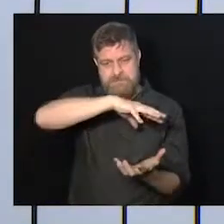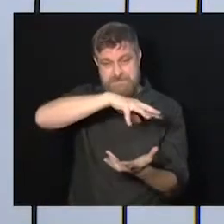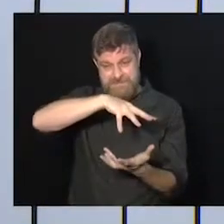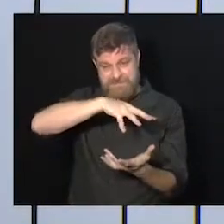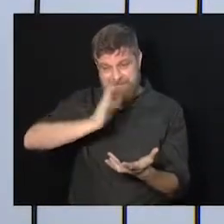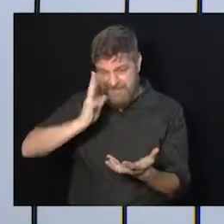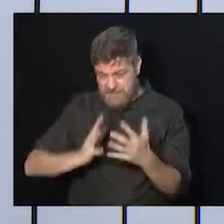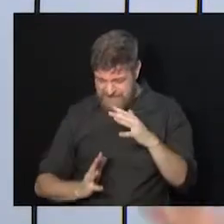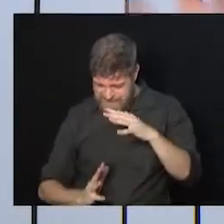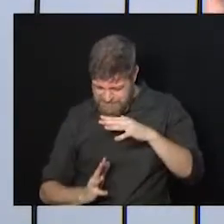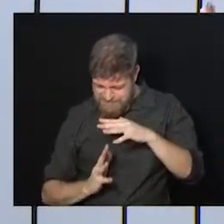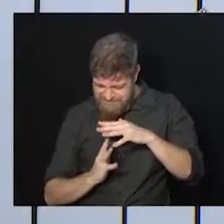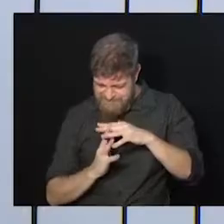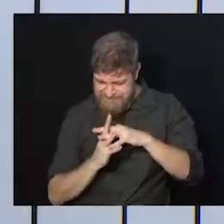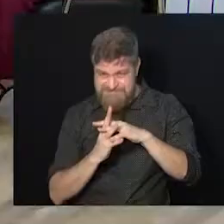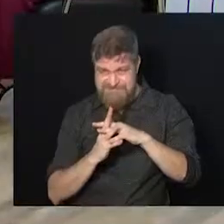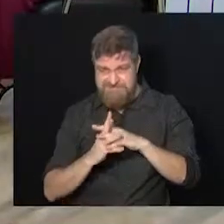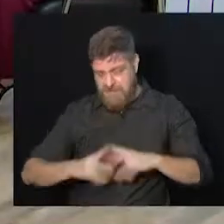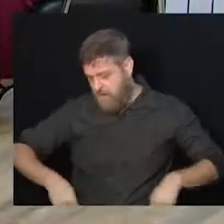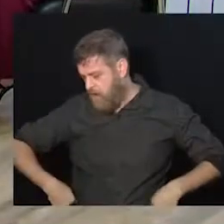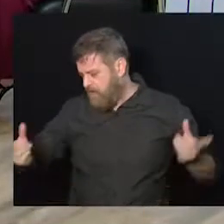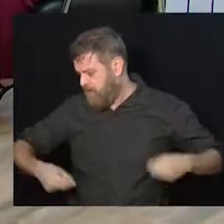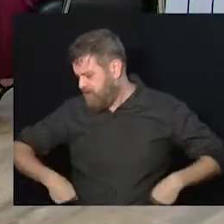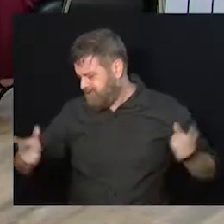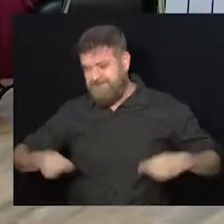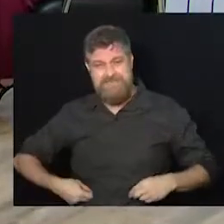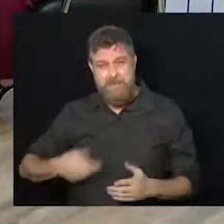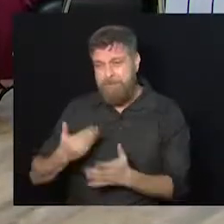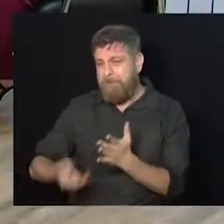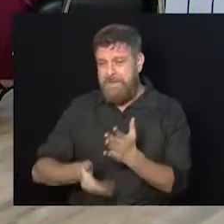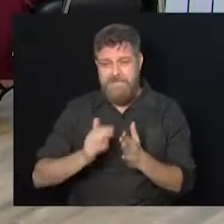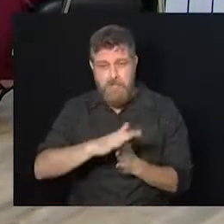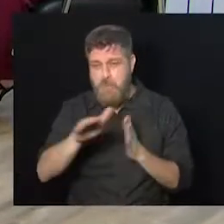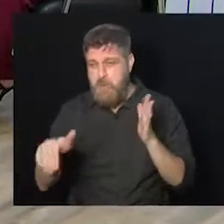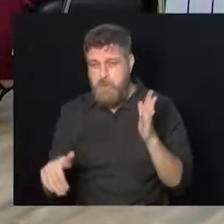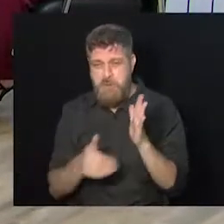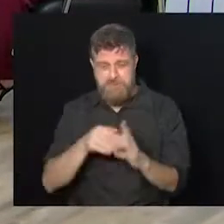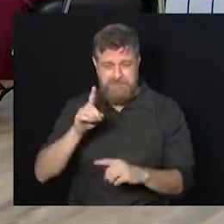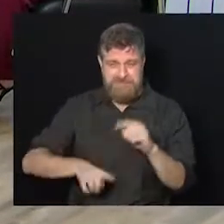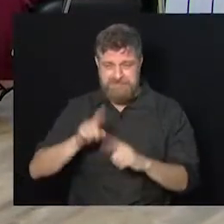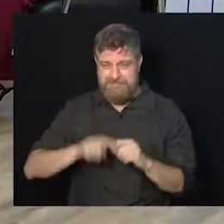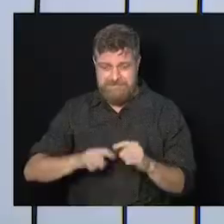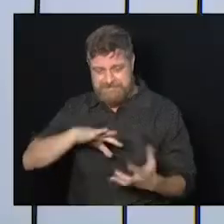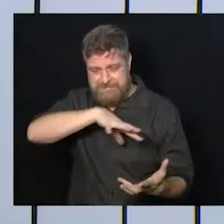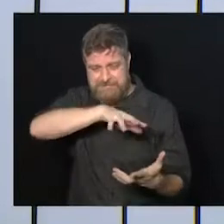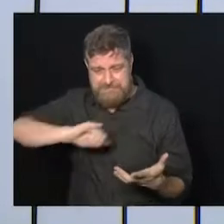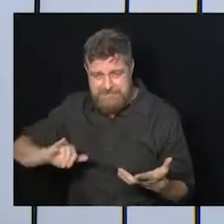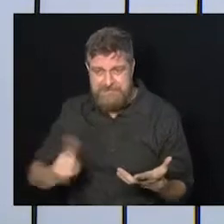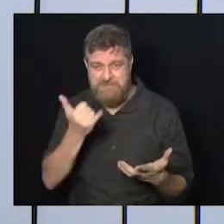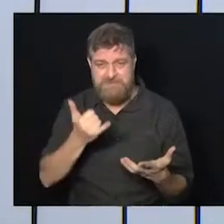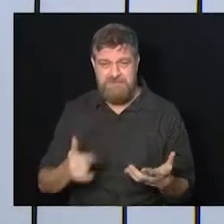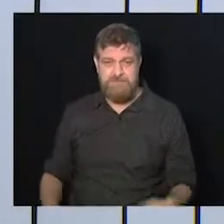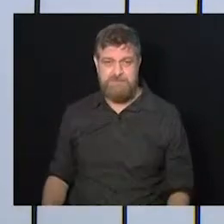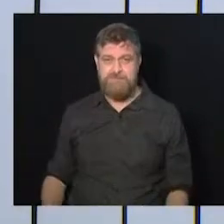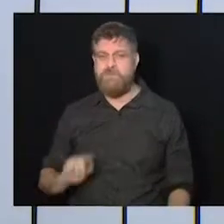que ultrapassando. Já gastamos, inclusive, todos os bens naturais de 2019, né? E então, o